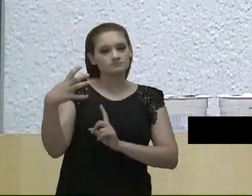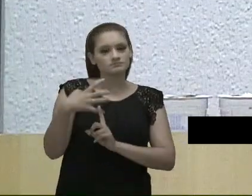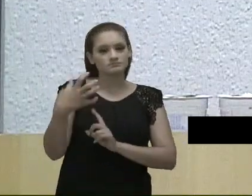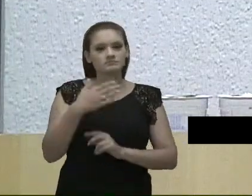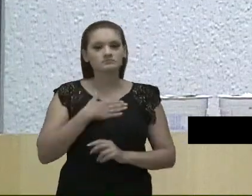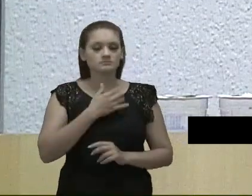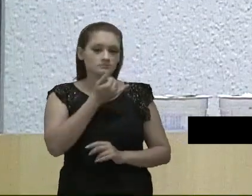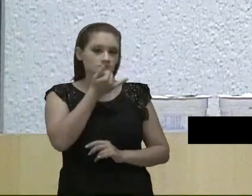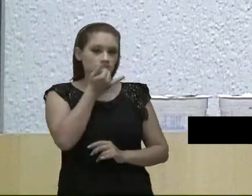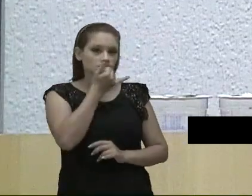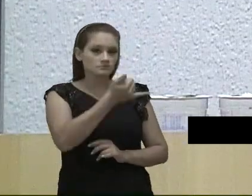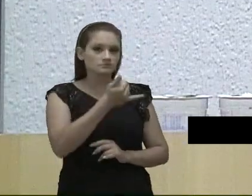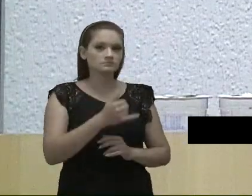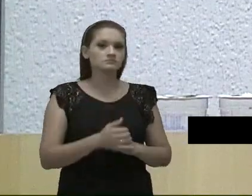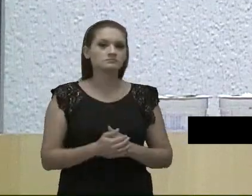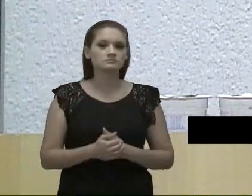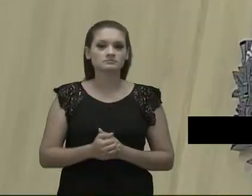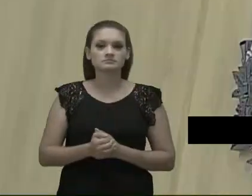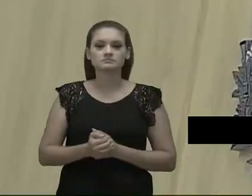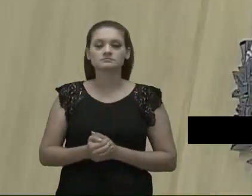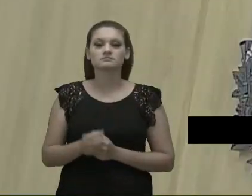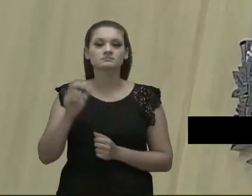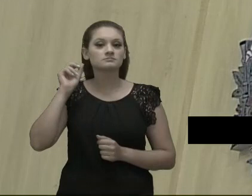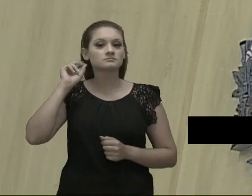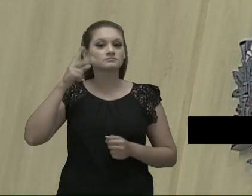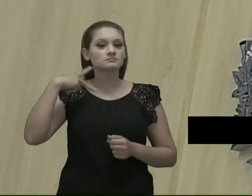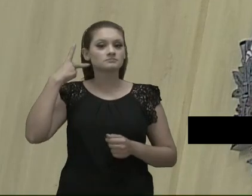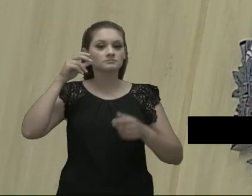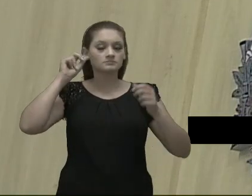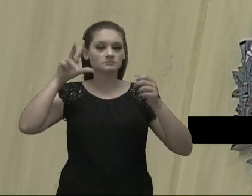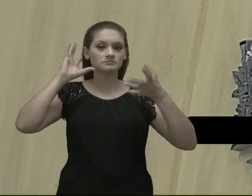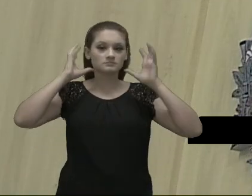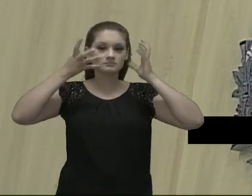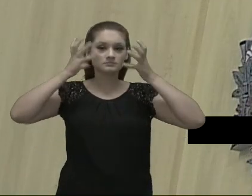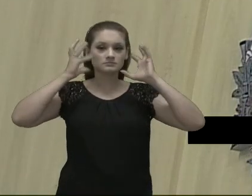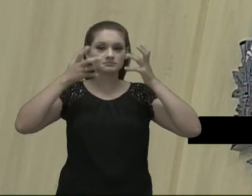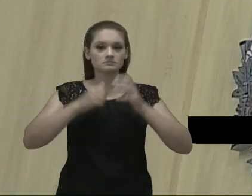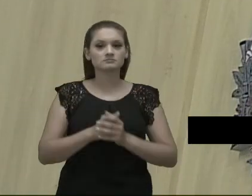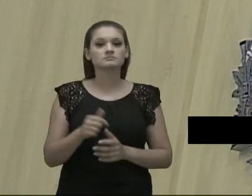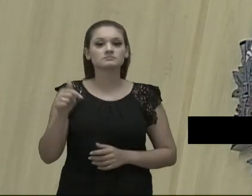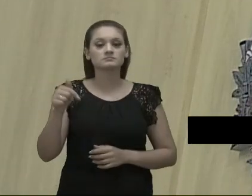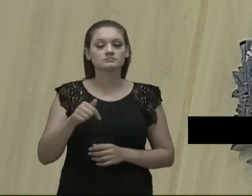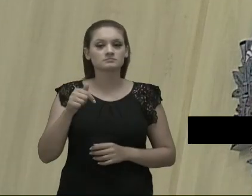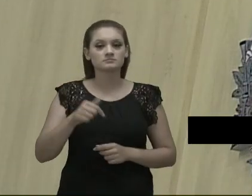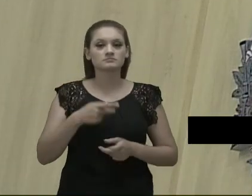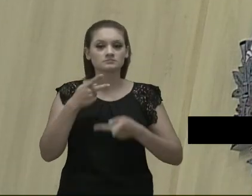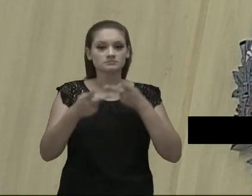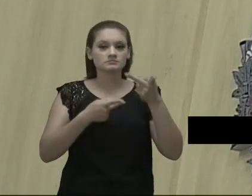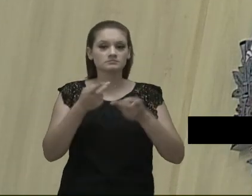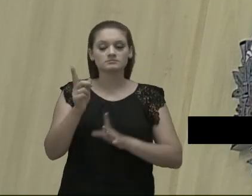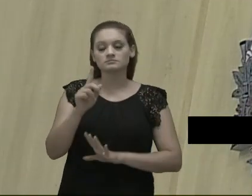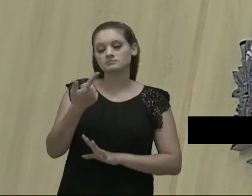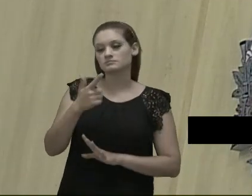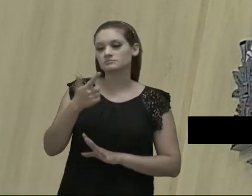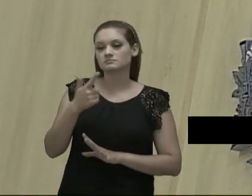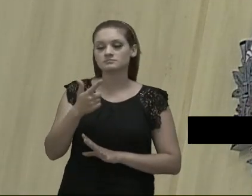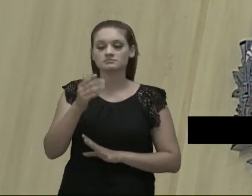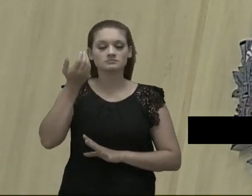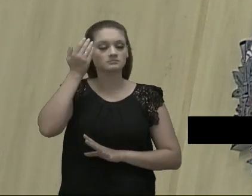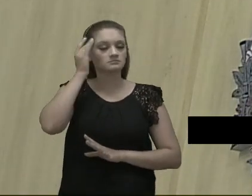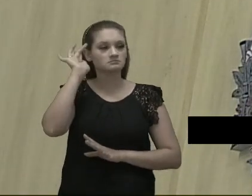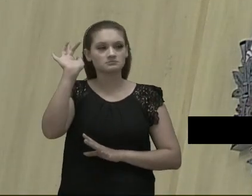bom? Pelo senhor presidente. Pois não, vereadora Vivi. Renata, nesse momento que você disse que não tem